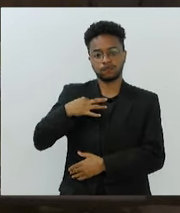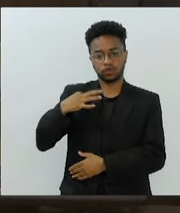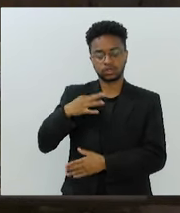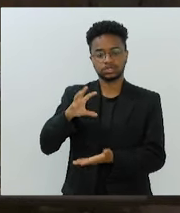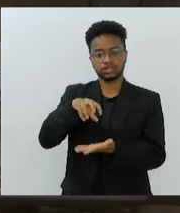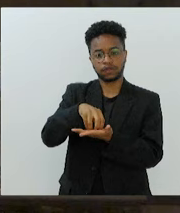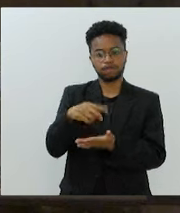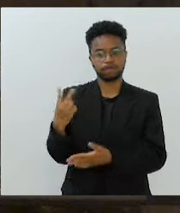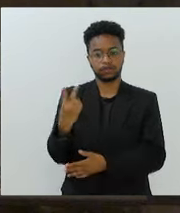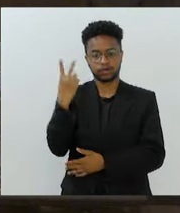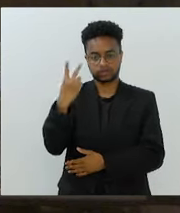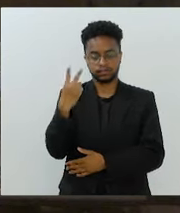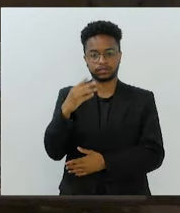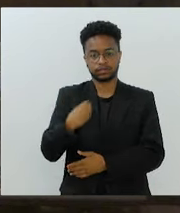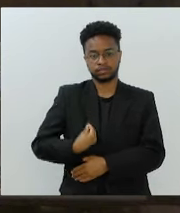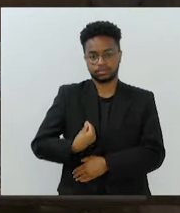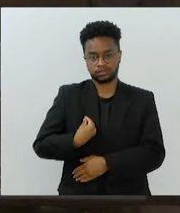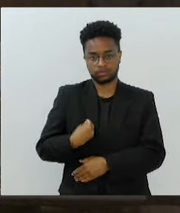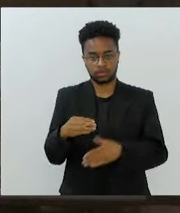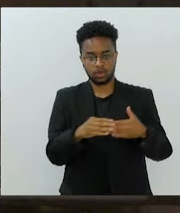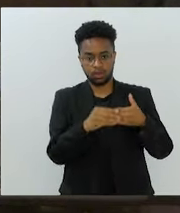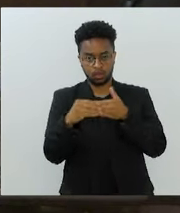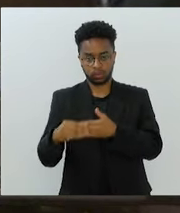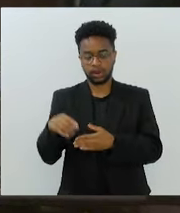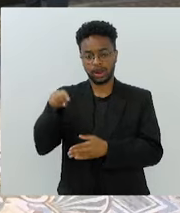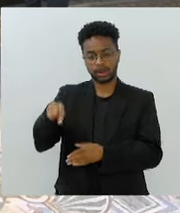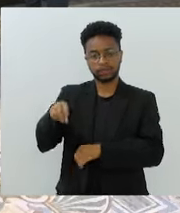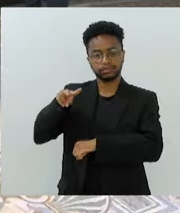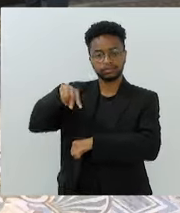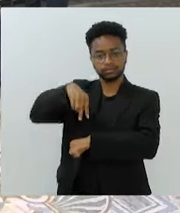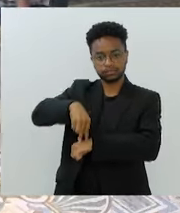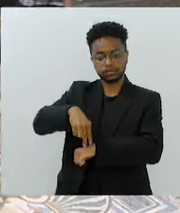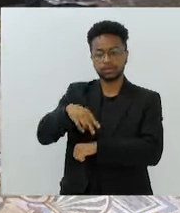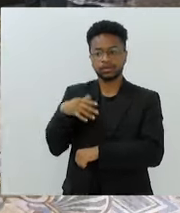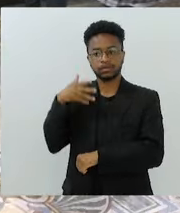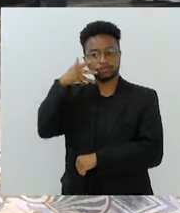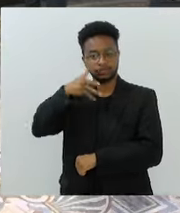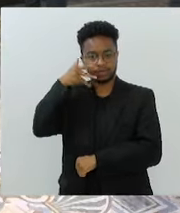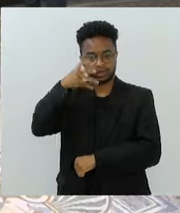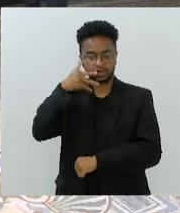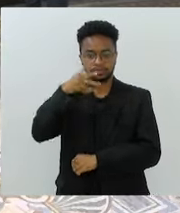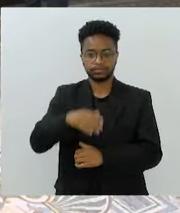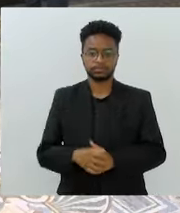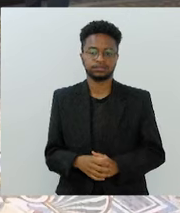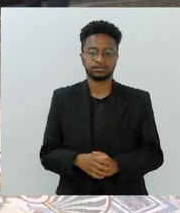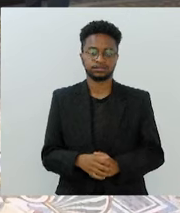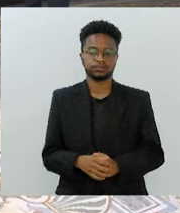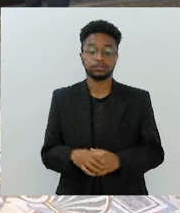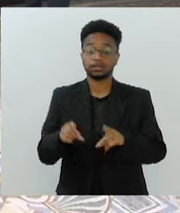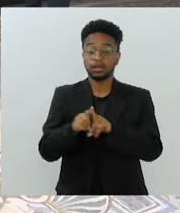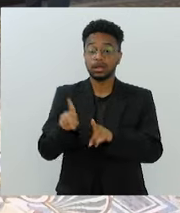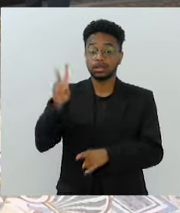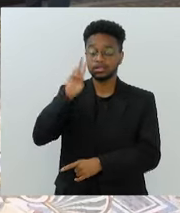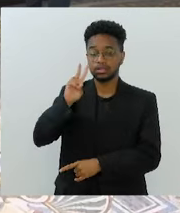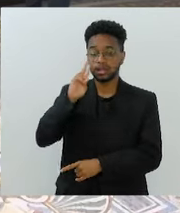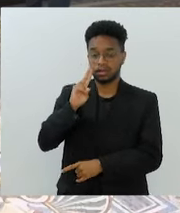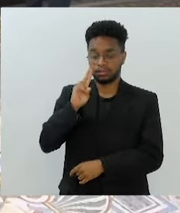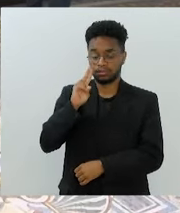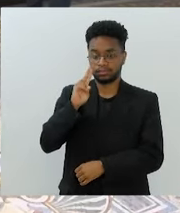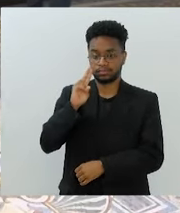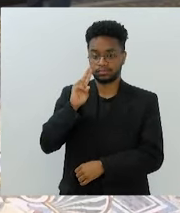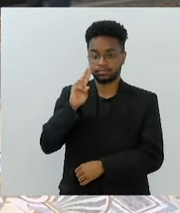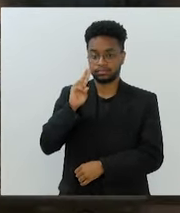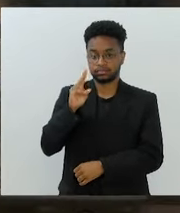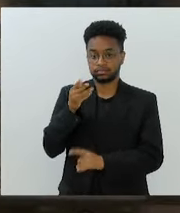Vida, ser conduzido aqui à tribuna para usar da palavra, lembrando que o nosso